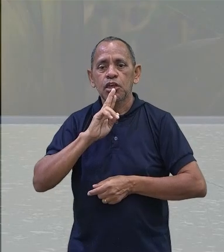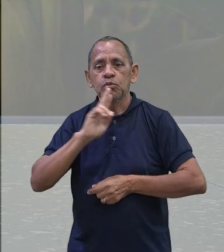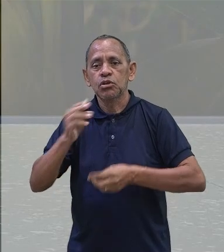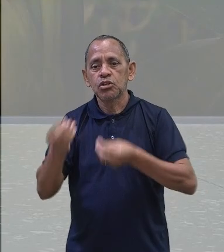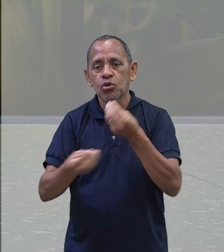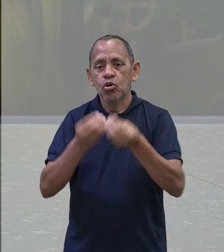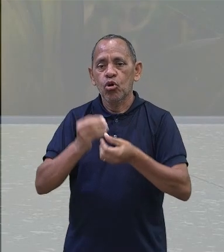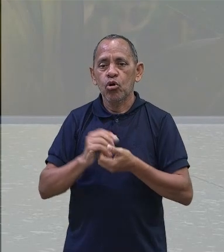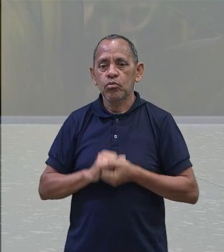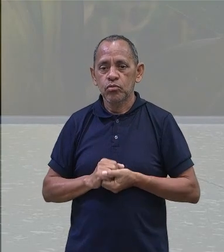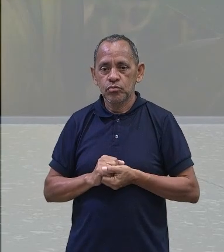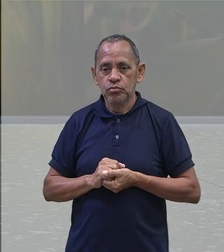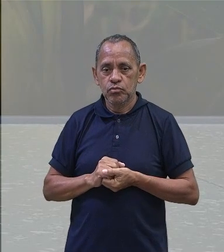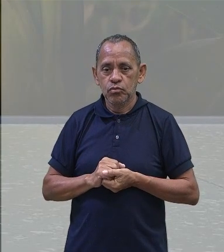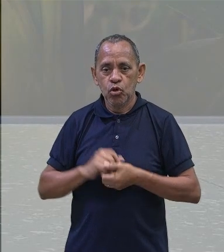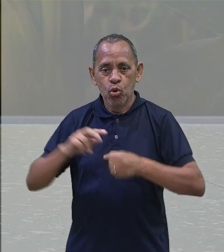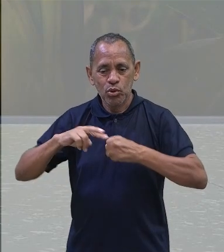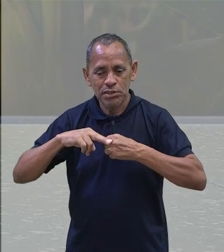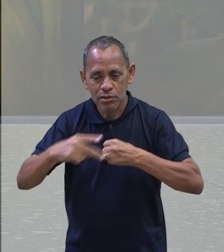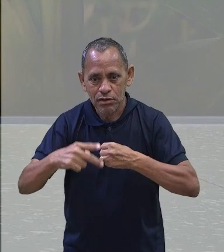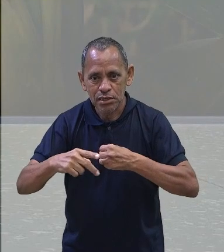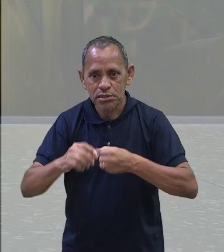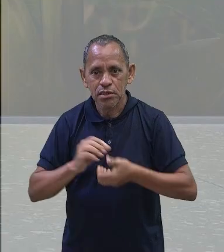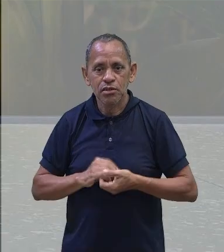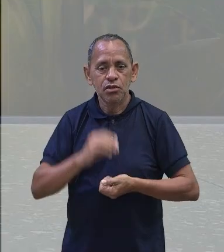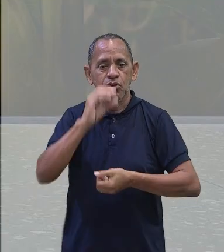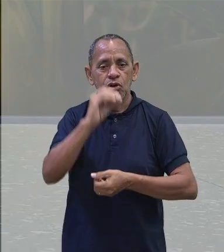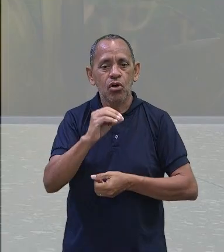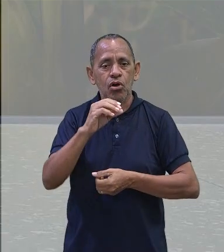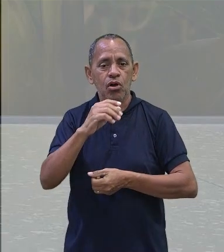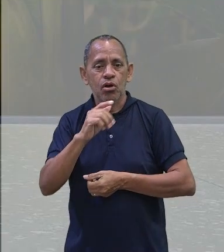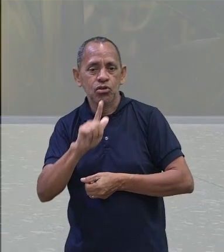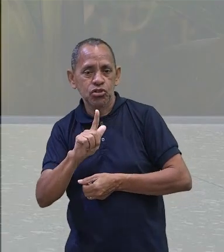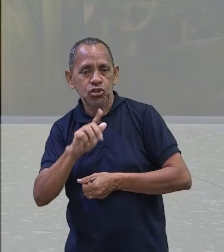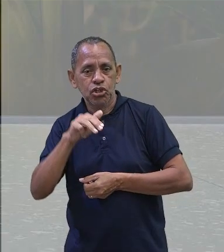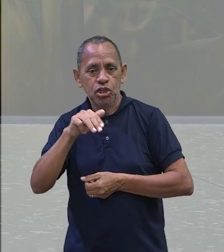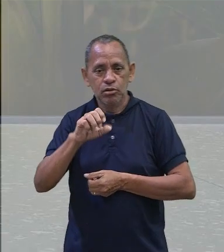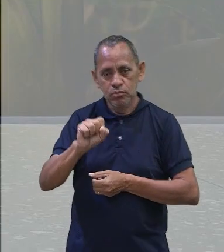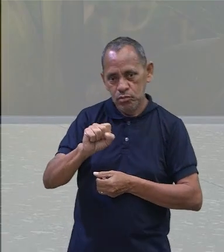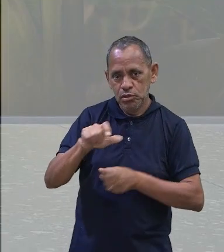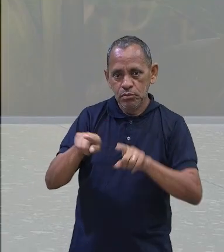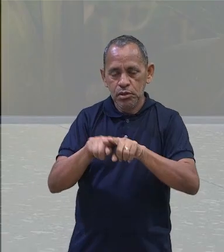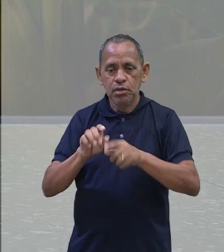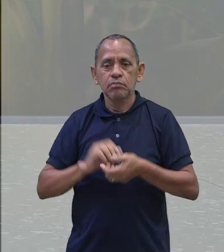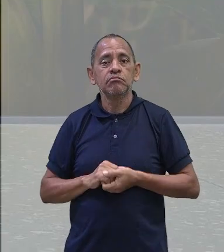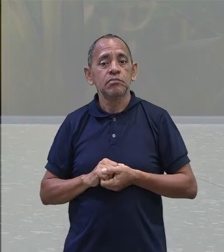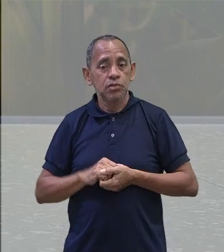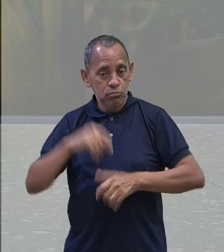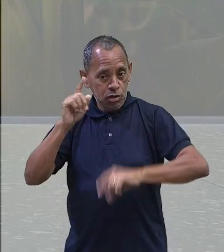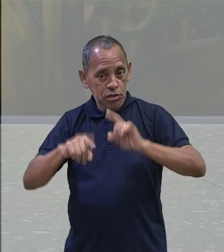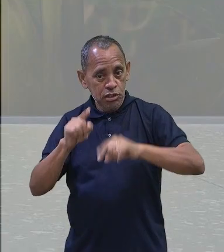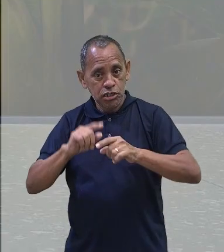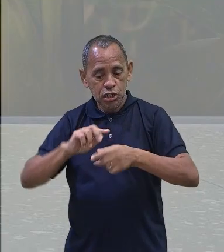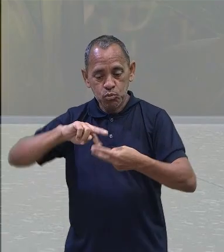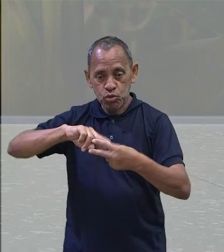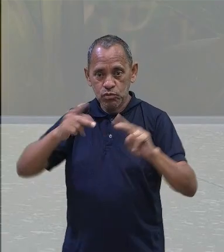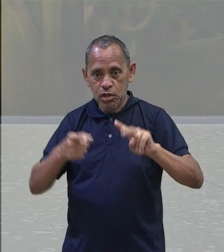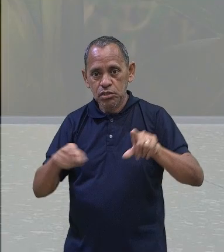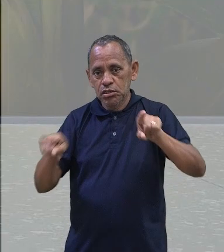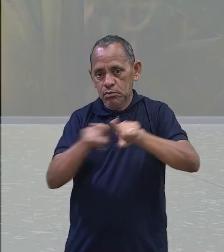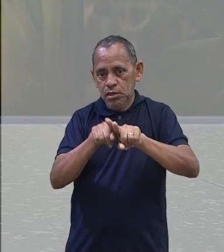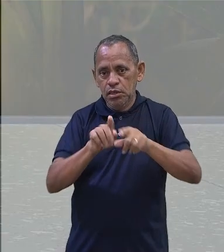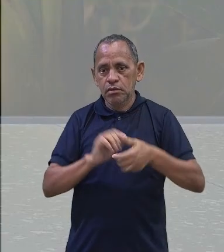engenharia genética é o que a gente chama de OGM, que são esses organismos geneticamente modificados, aqueles